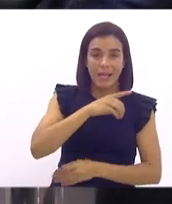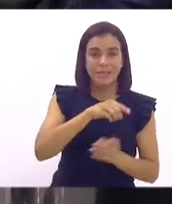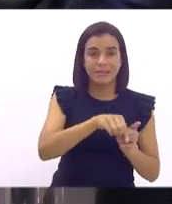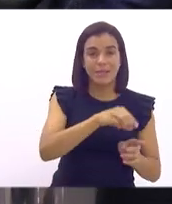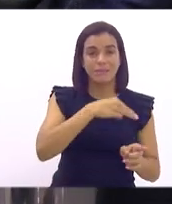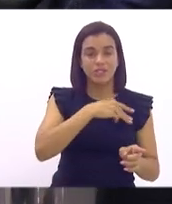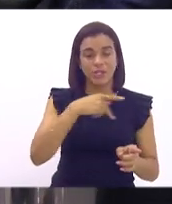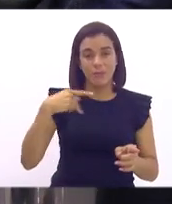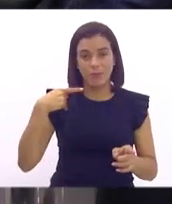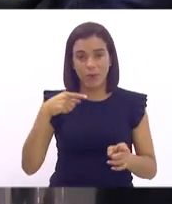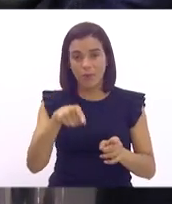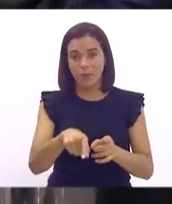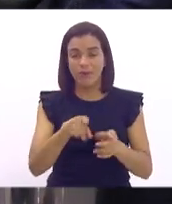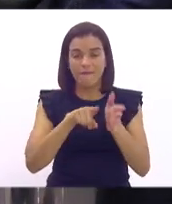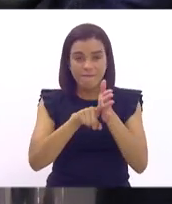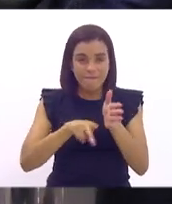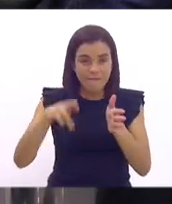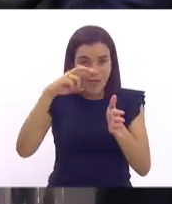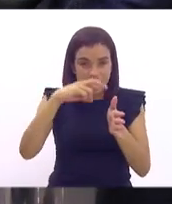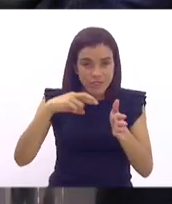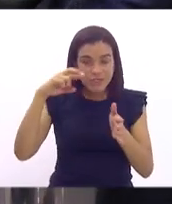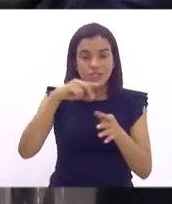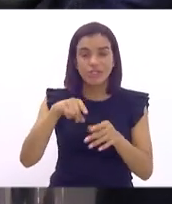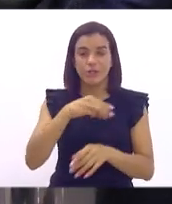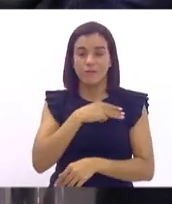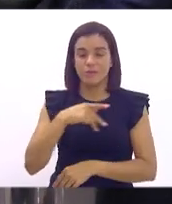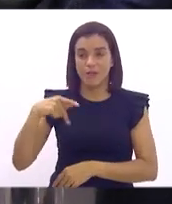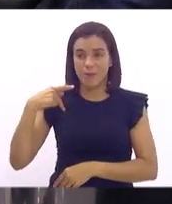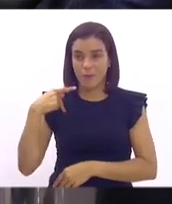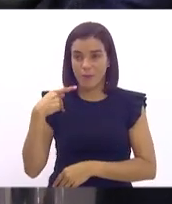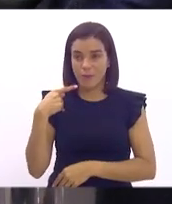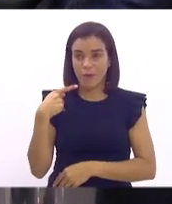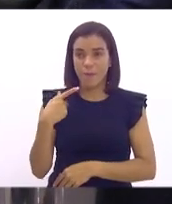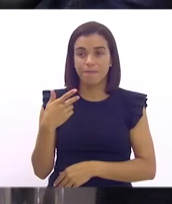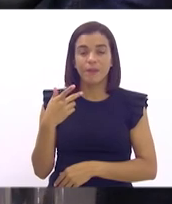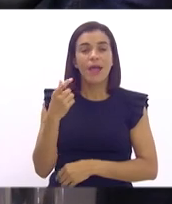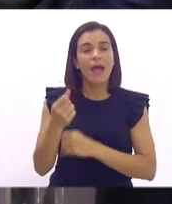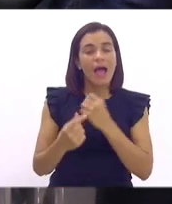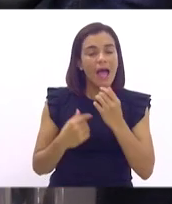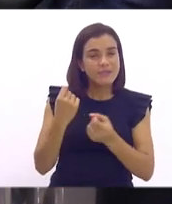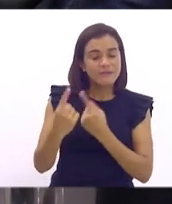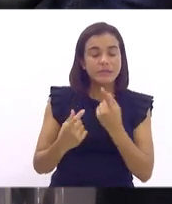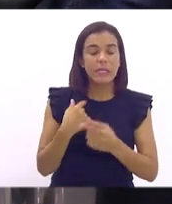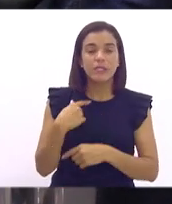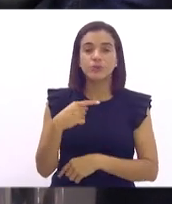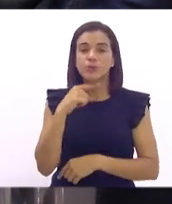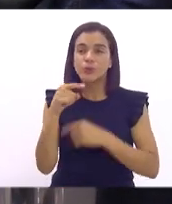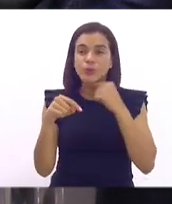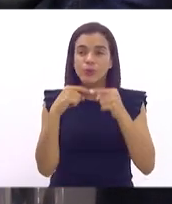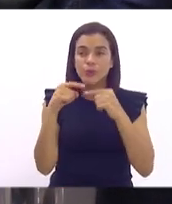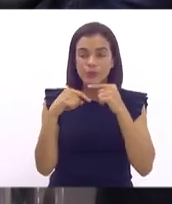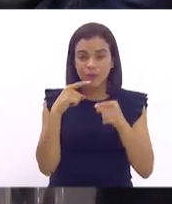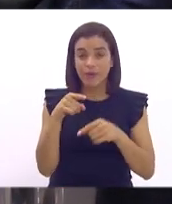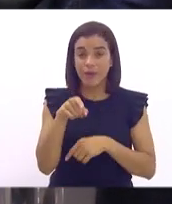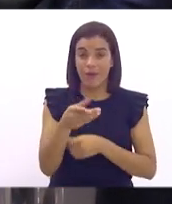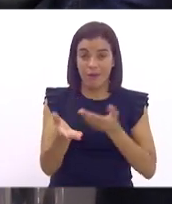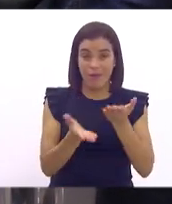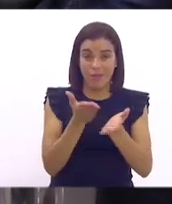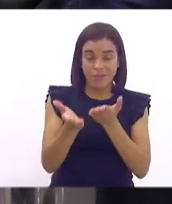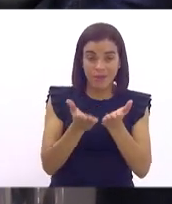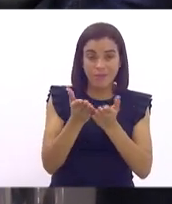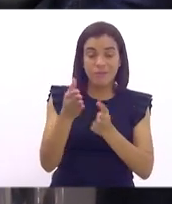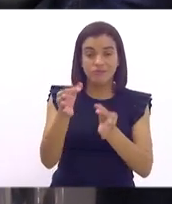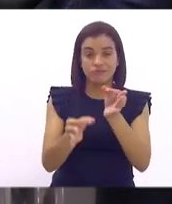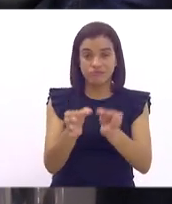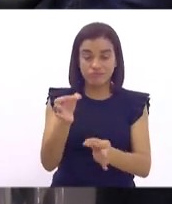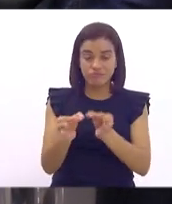que tem investigação na delegacia, que tem investigação no Ministério Público. Elas chegam com muitas dúvidas. Então, esse atendimento jurídico tem